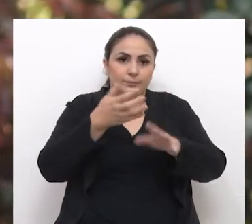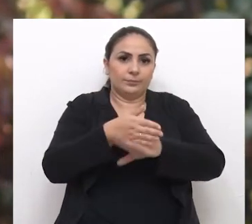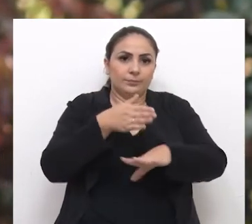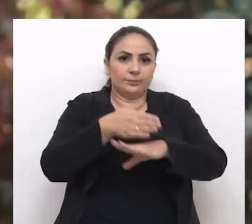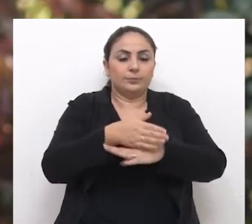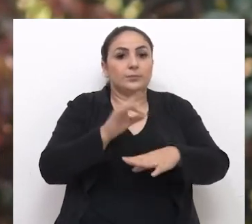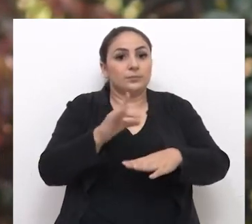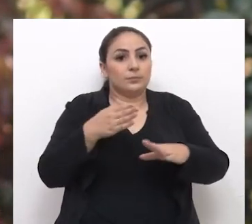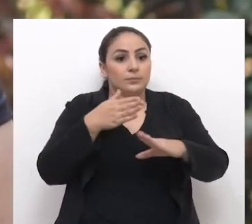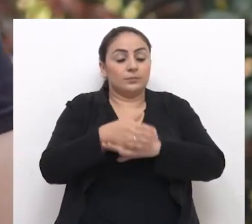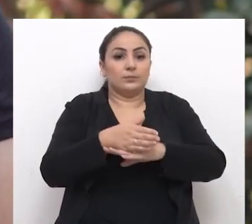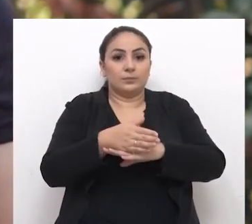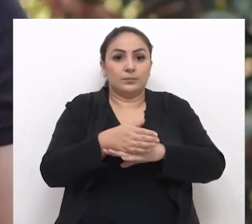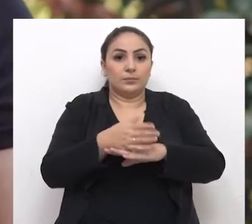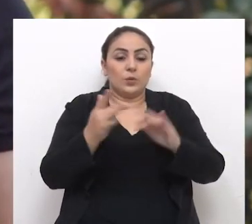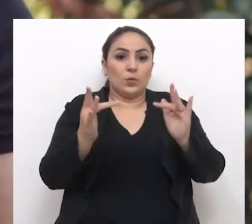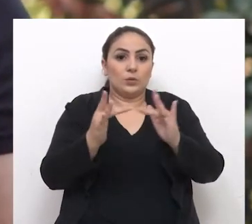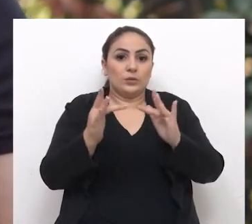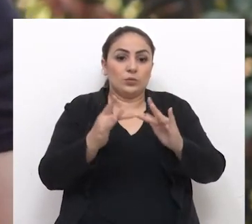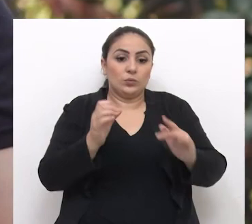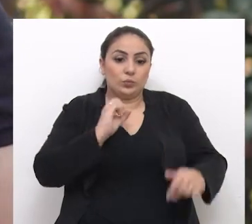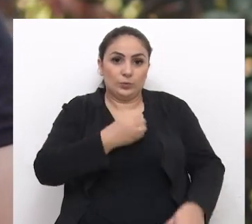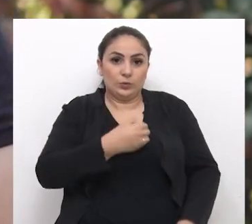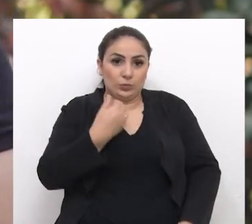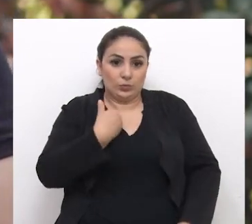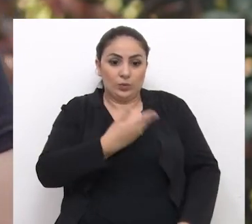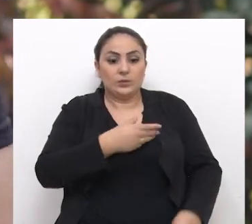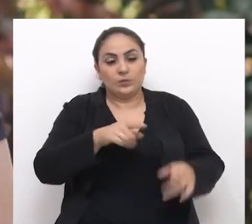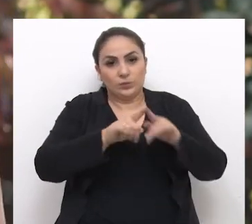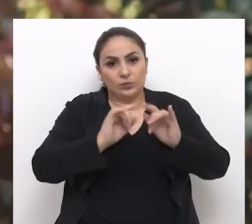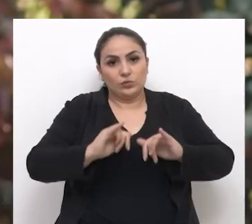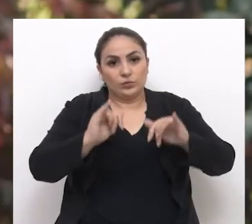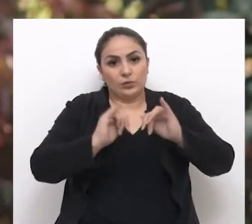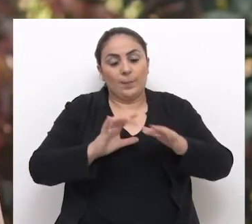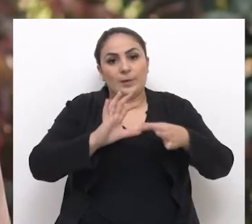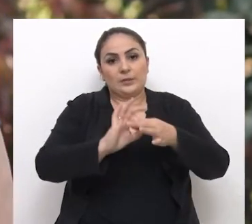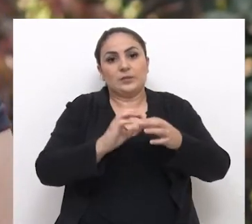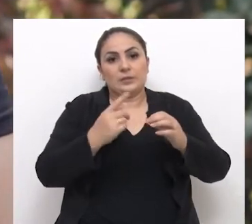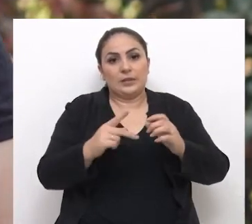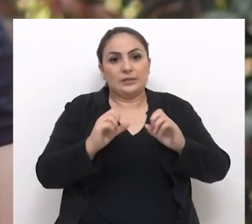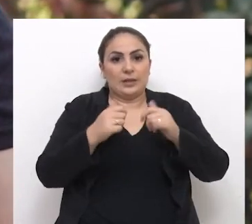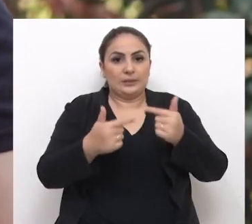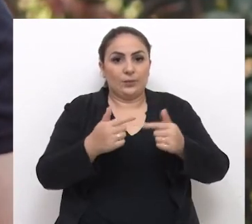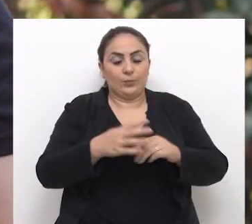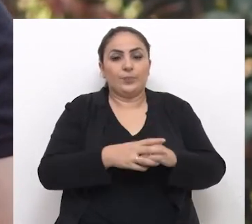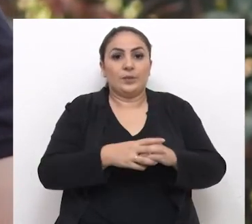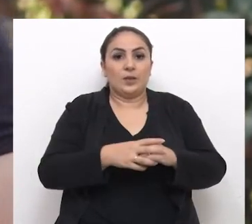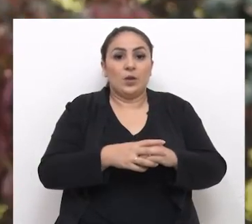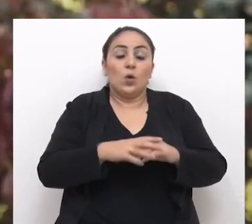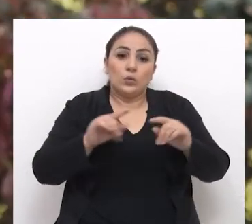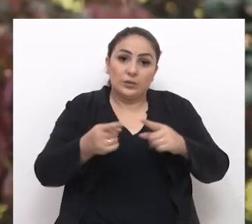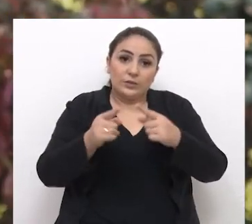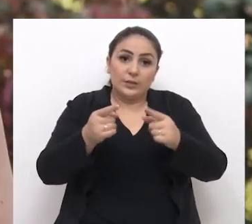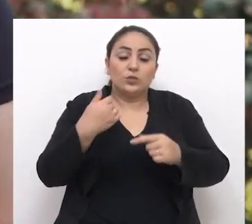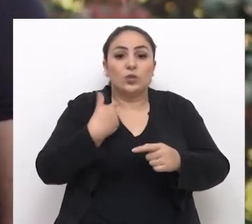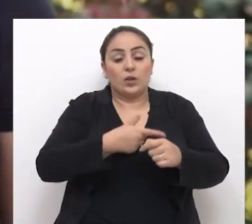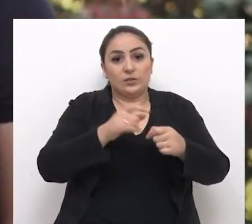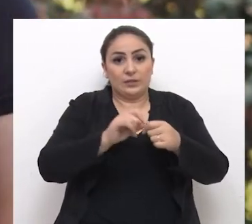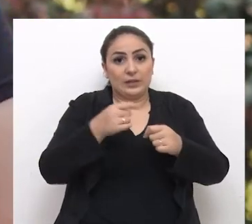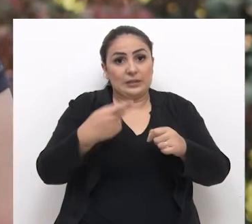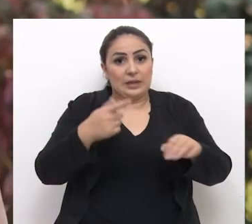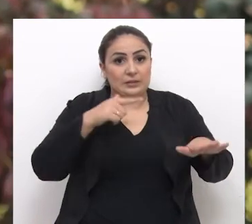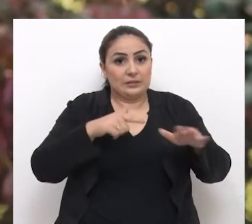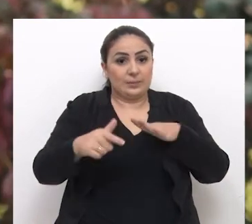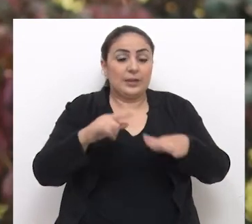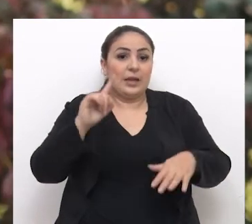pessoas participarem. É só entrar em contato conosco e a gente também vai divulgar os parceiros dessas ações. Um dos desafios que a